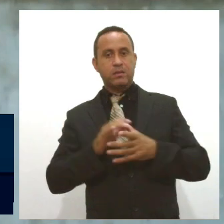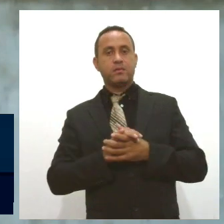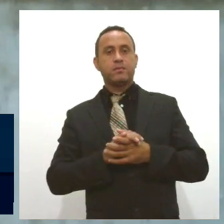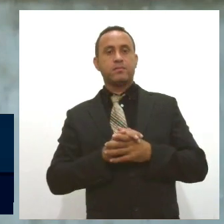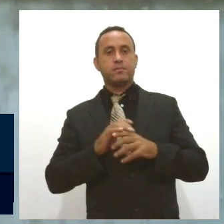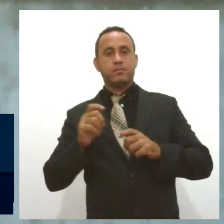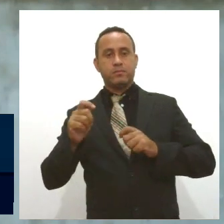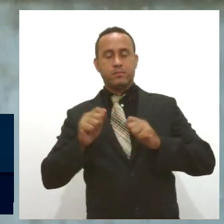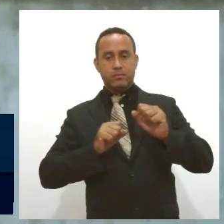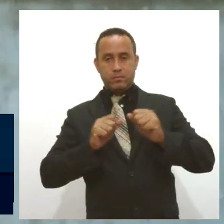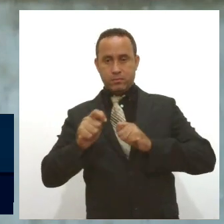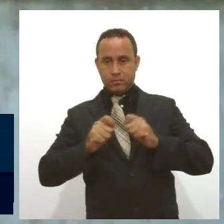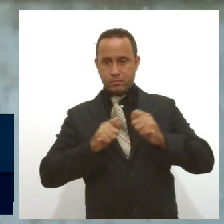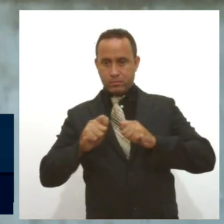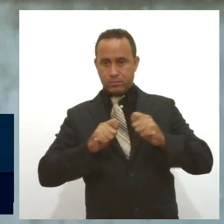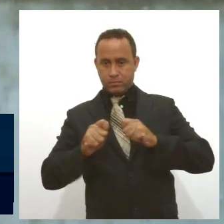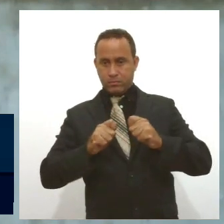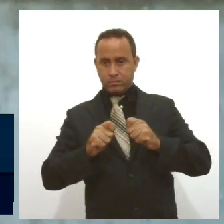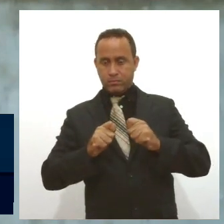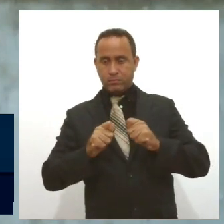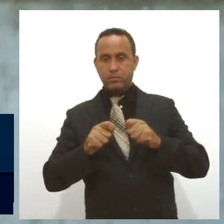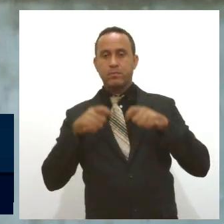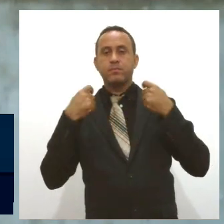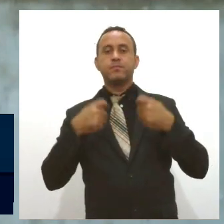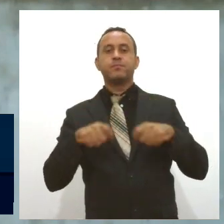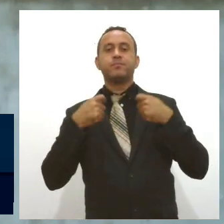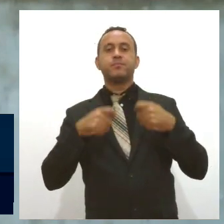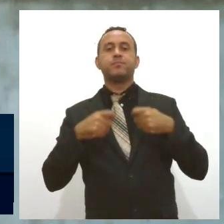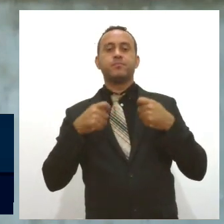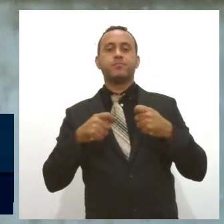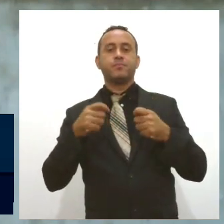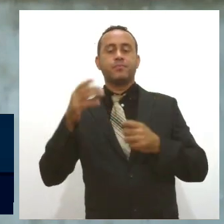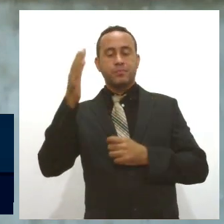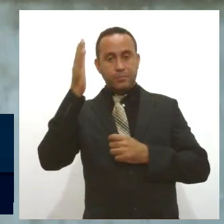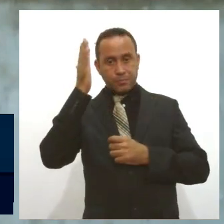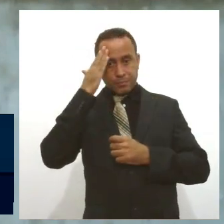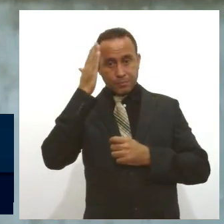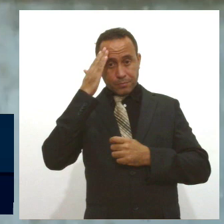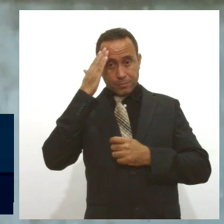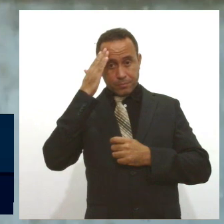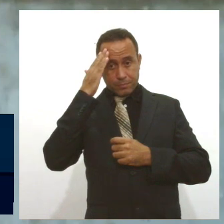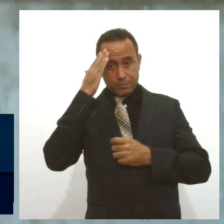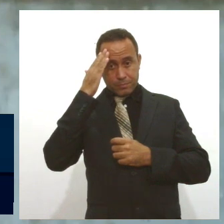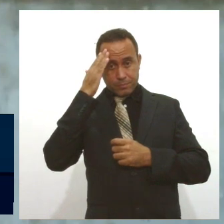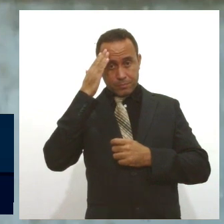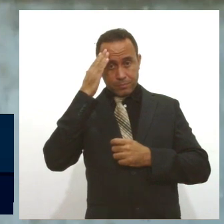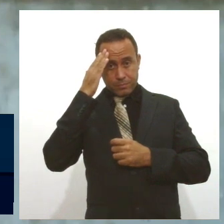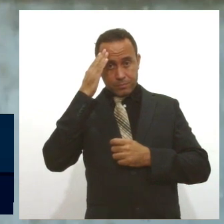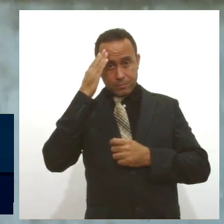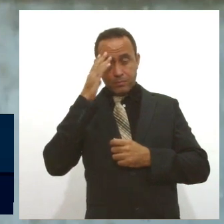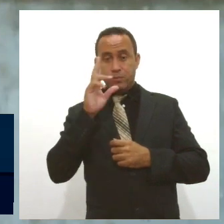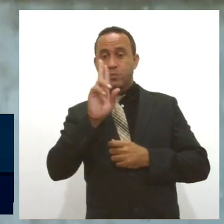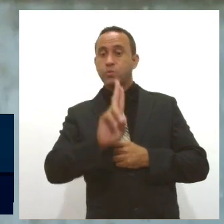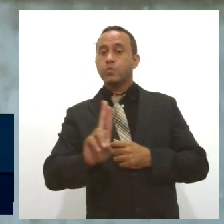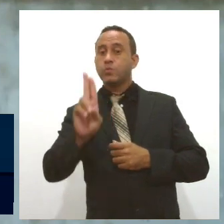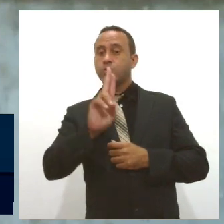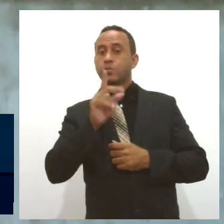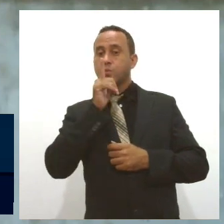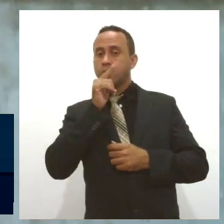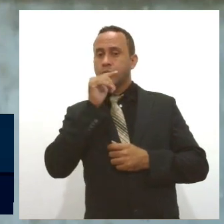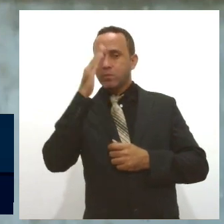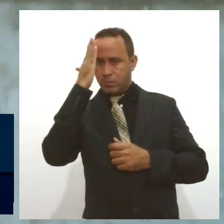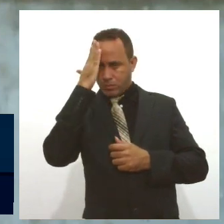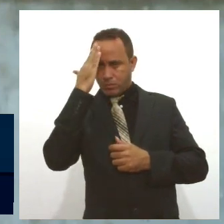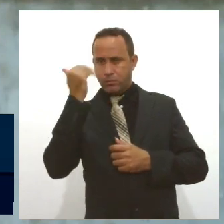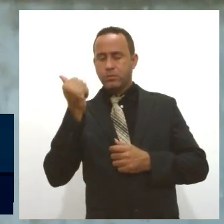infraestrutura, que é muito relevante, é necessário que haja uma compreensão da racionalização do uso da água,